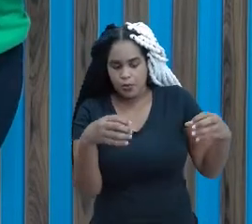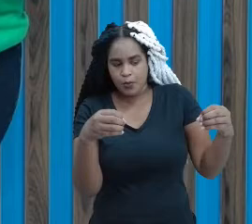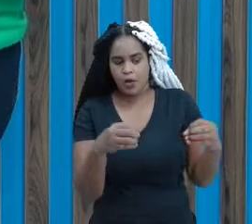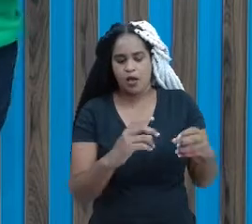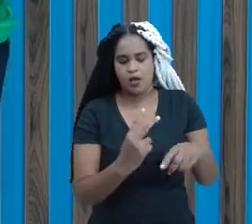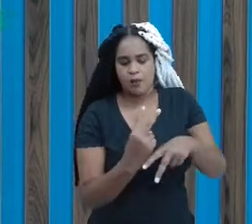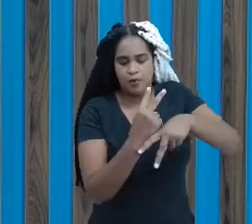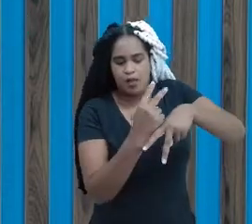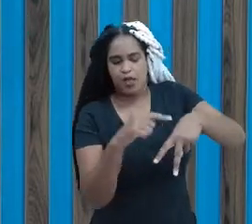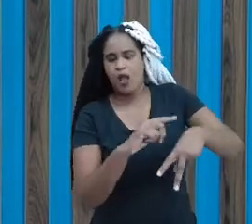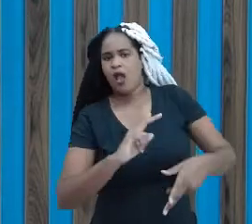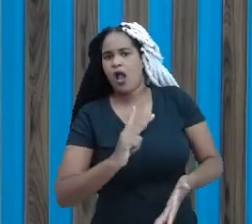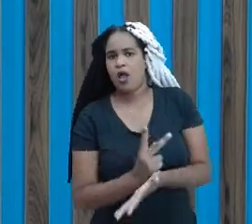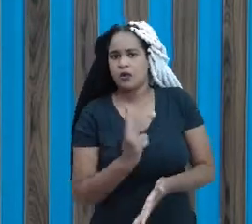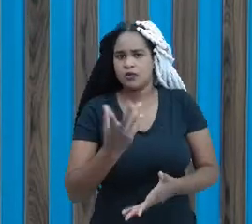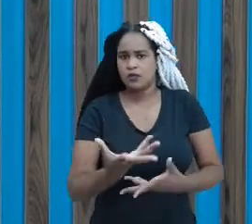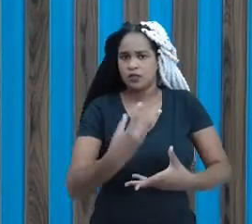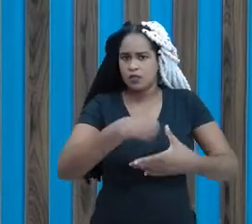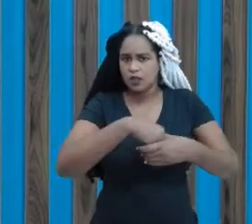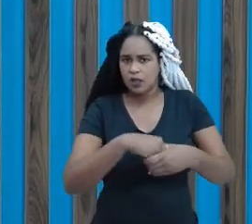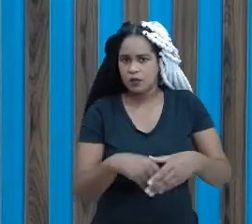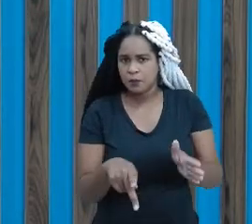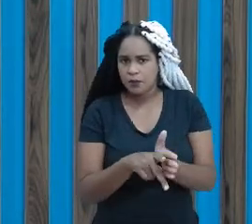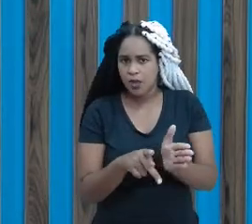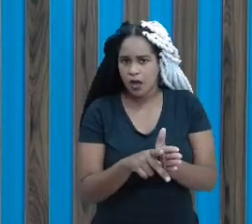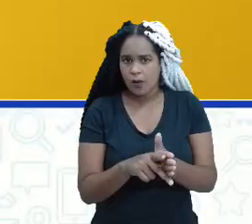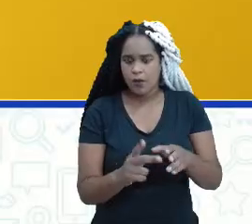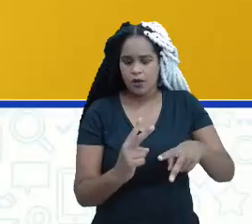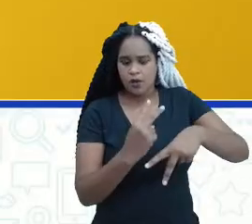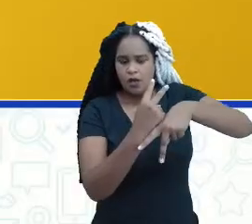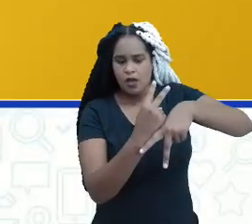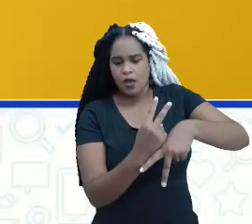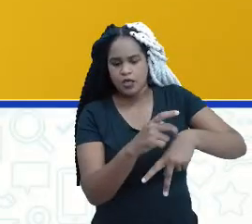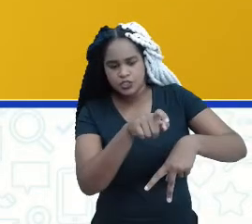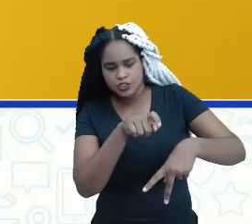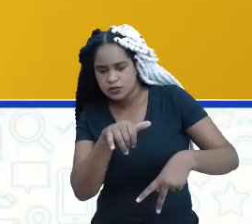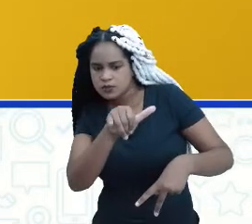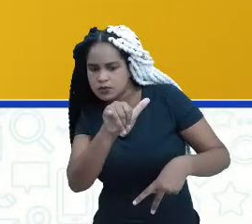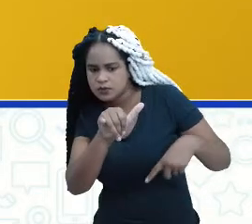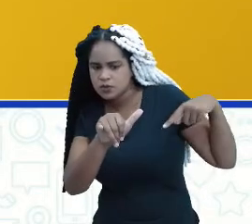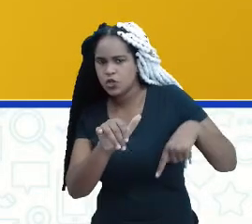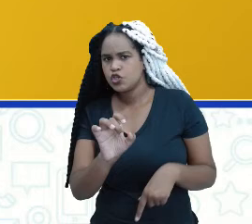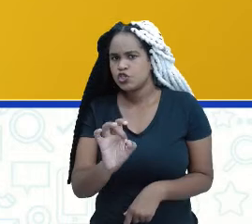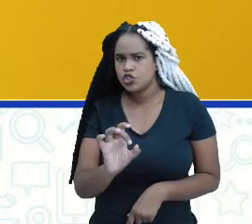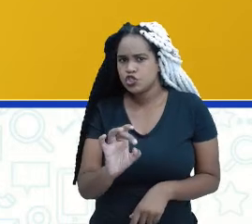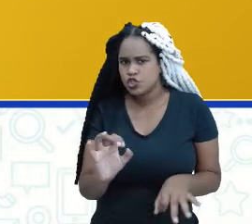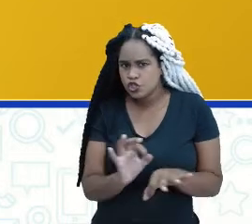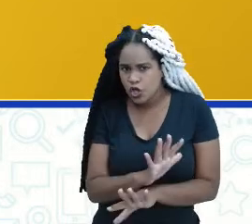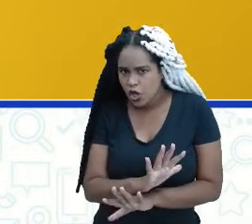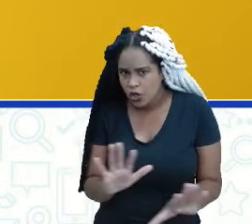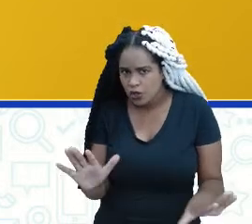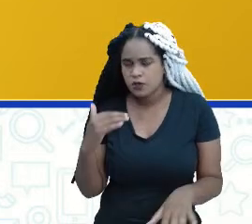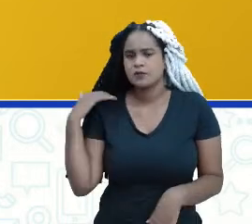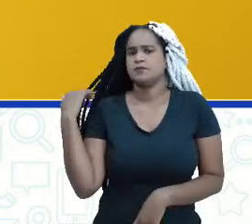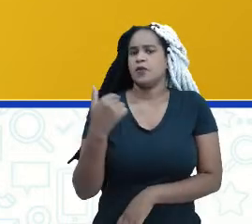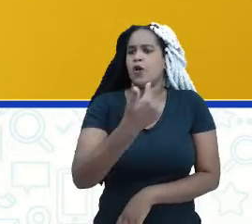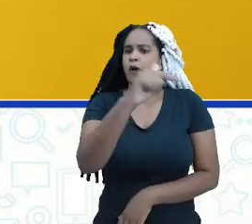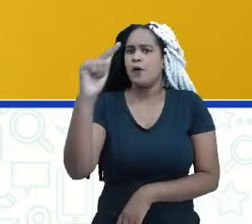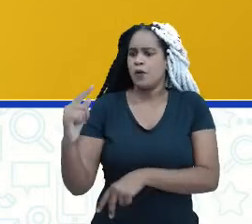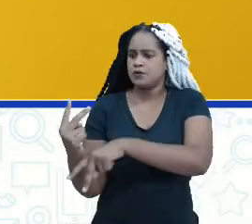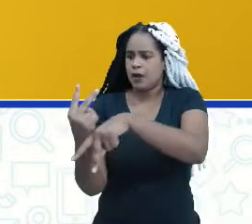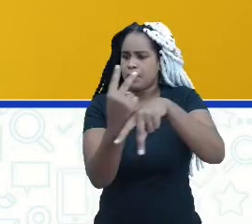ocorrer nos cromossomos sexuais, é? Não tem mutação ocorrendo nos